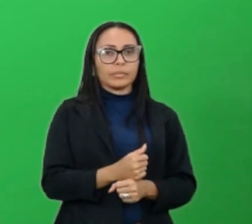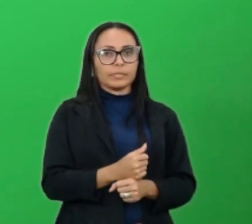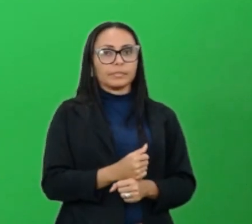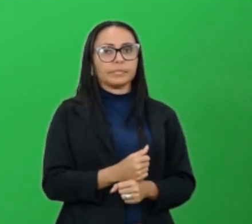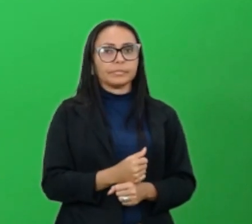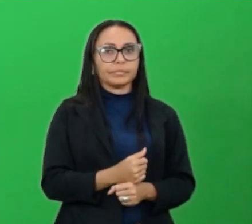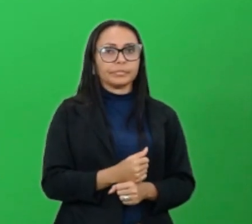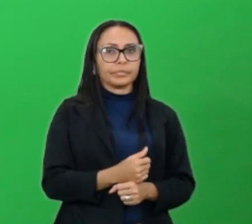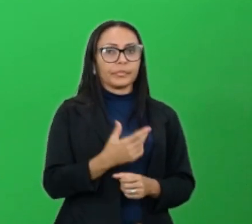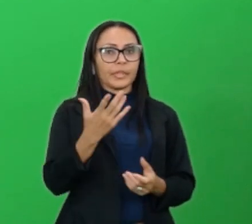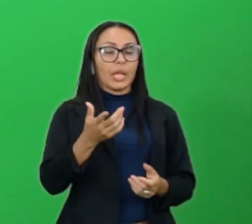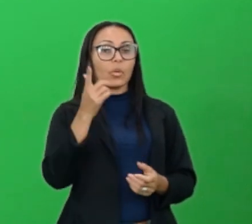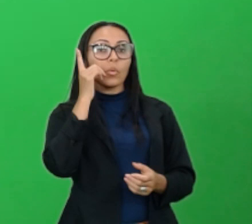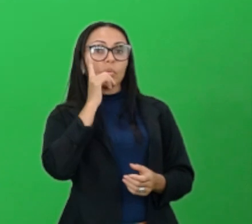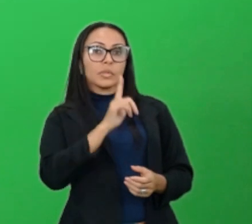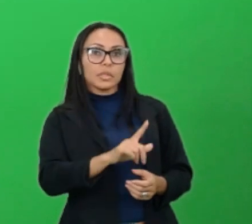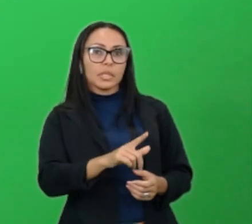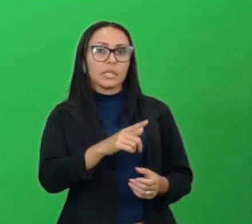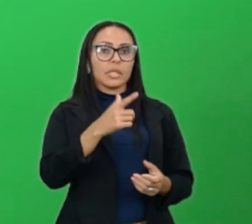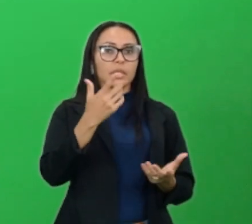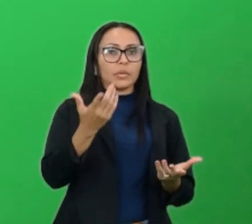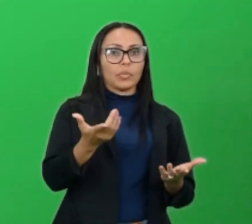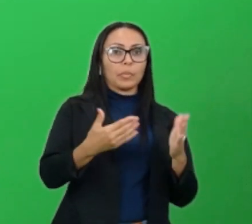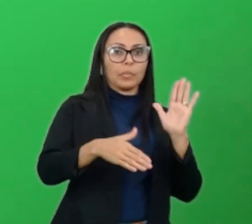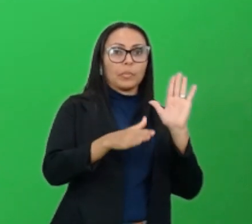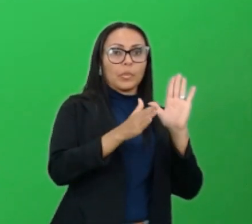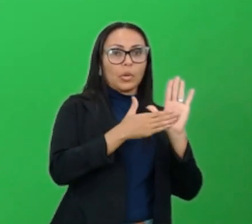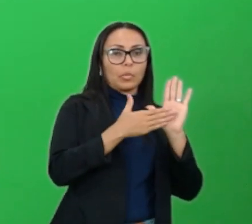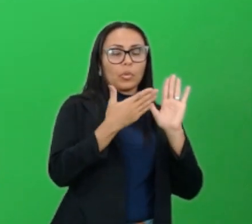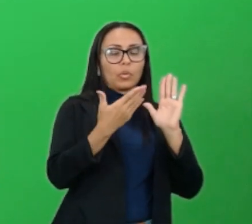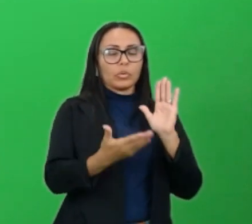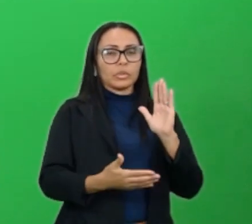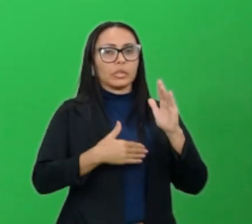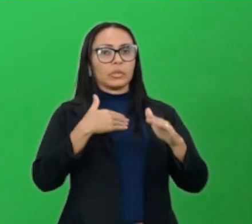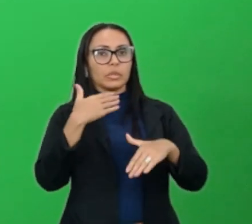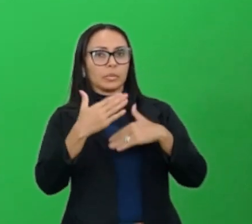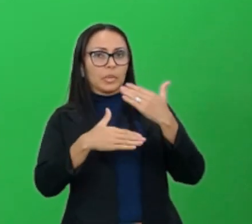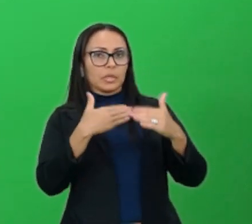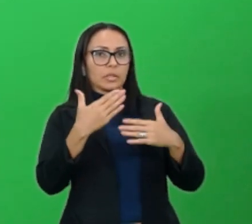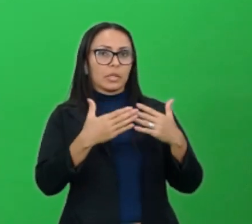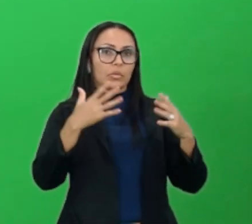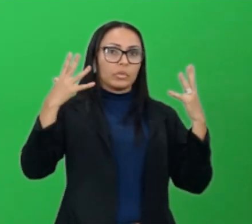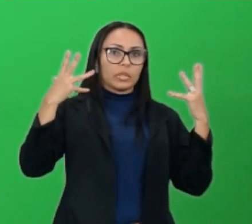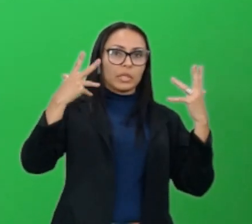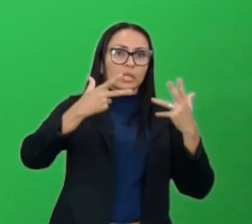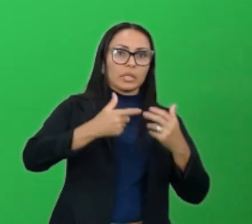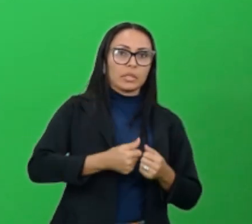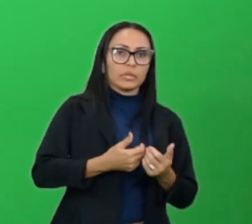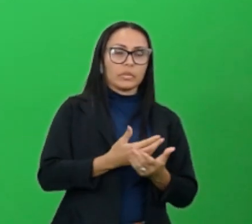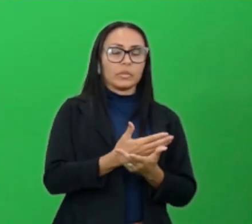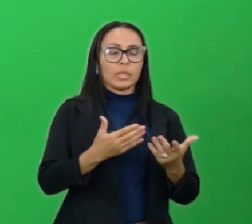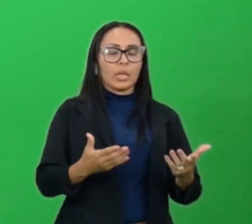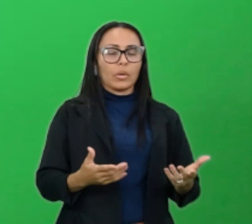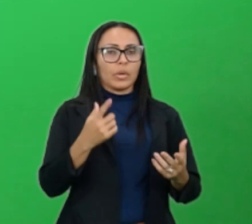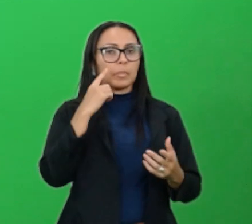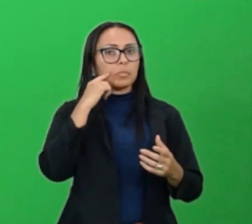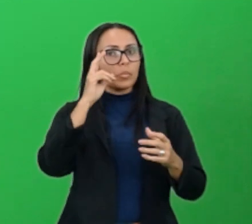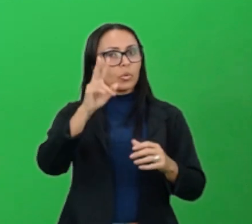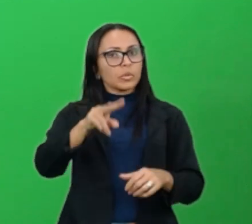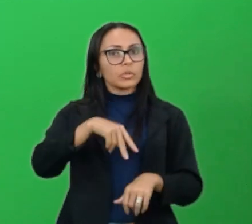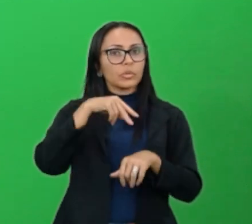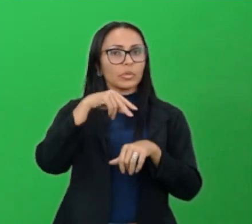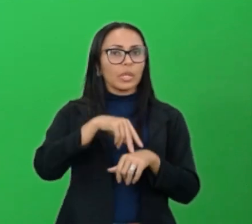conseguir, né, o propósito de considerar a dimensão de resultados é conseguir posicionar cada